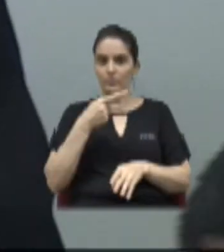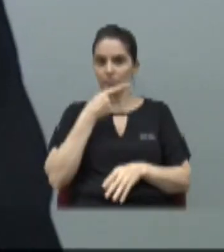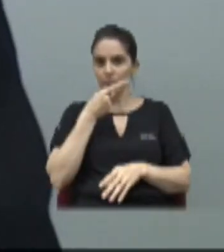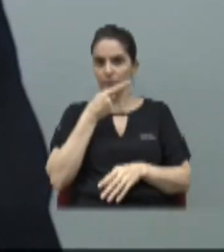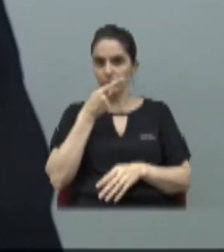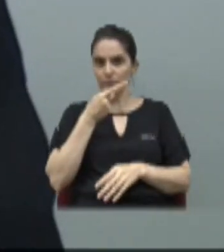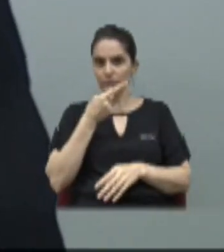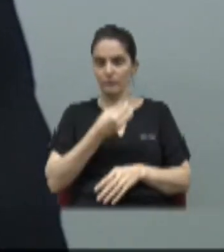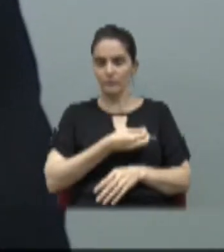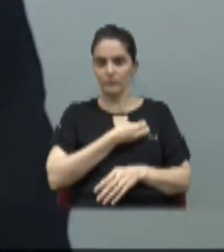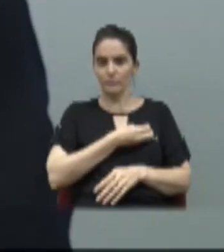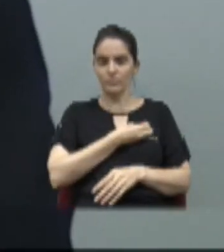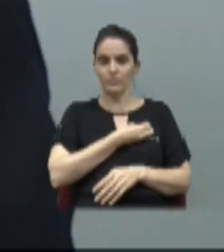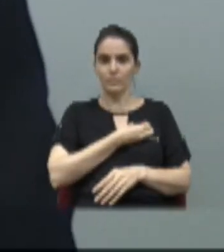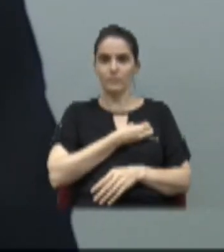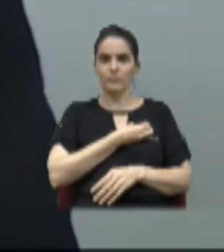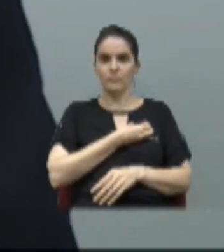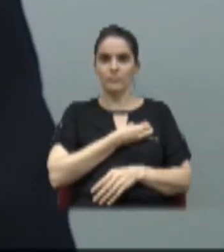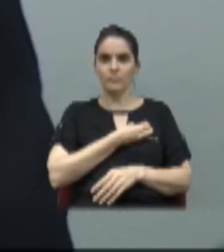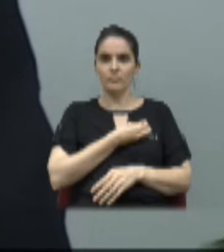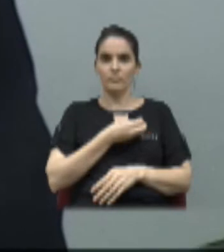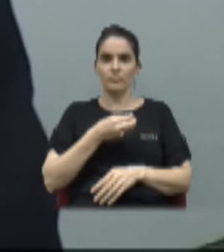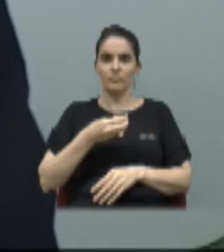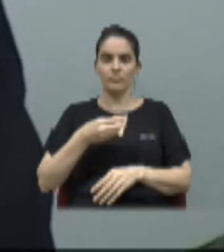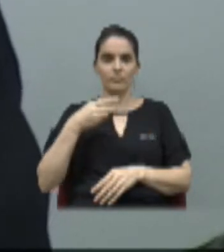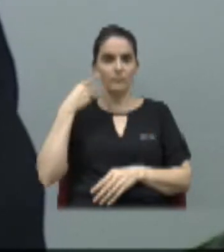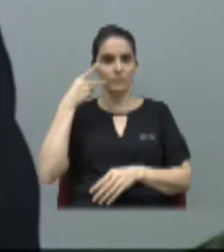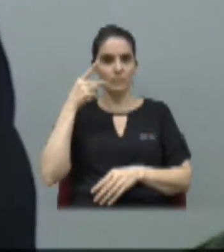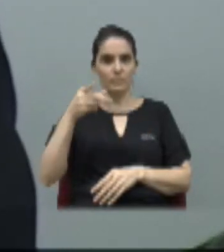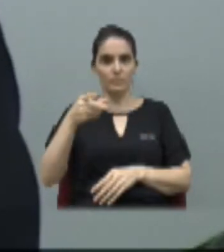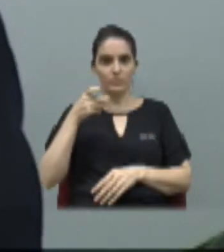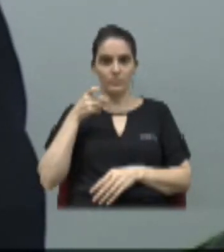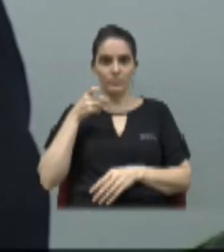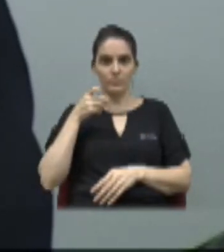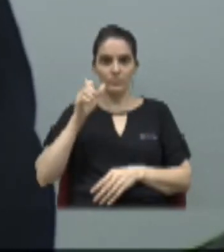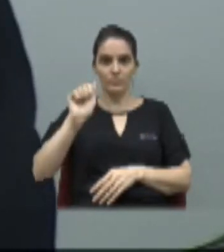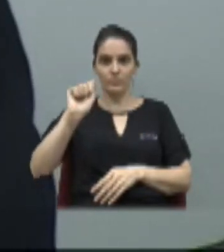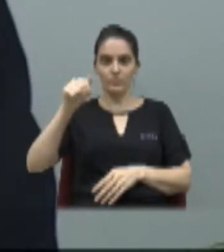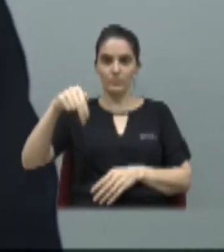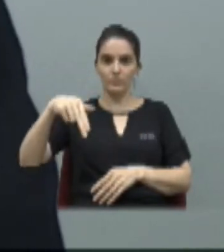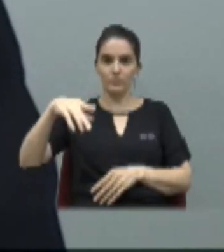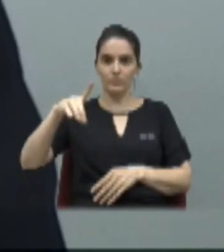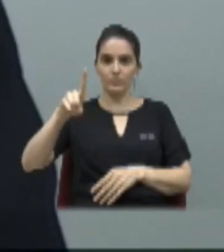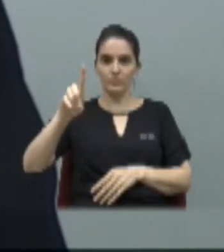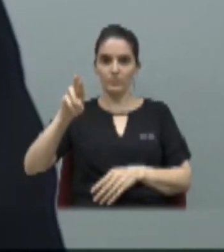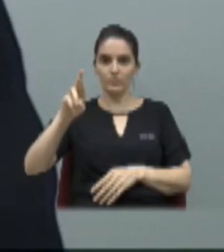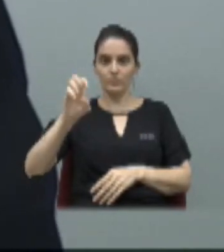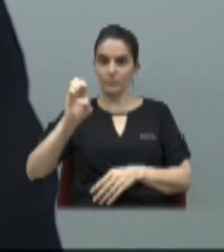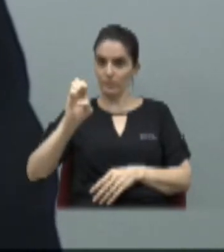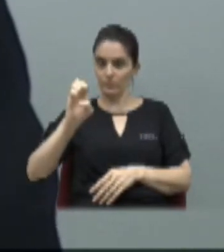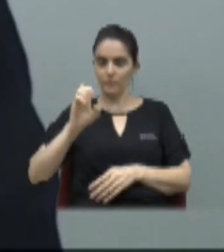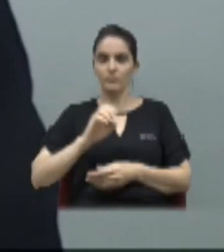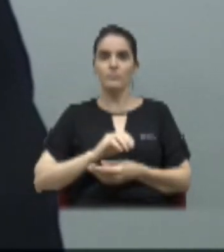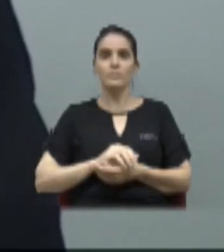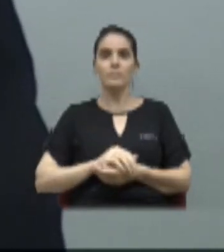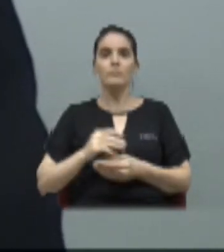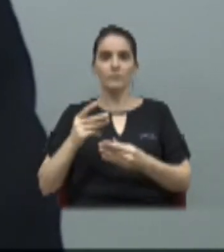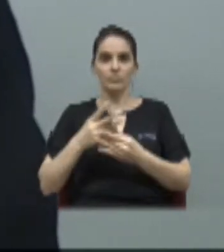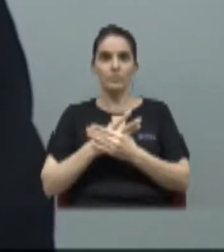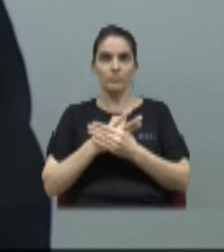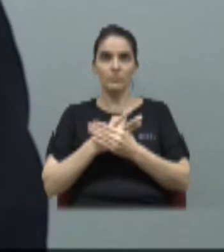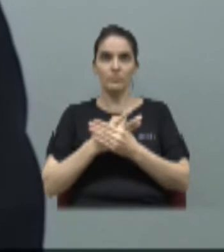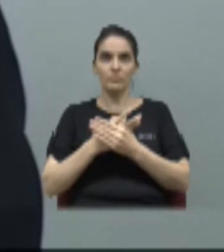a presença do ex-vereador dessa casa, André Moisés, que passou pela Câmara